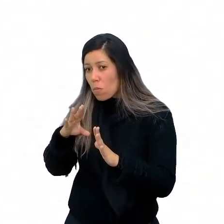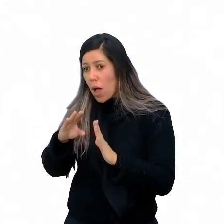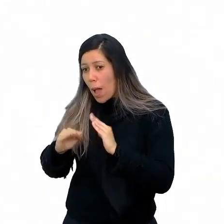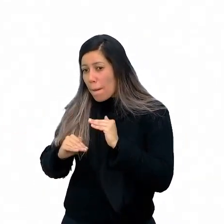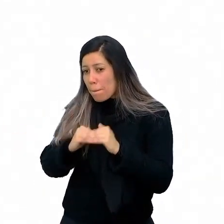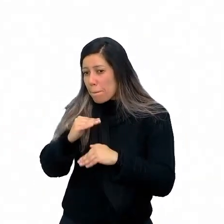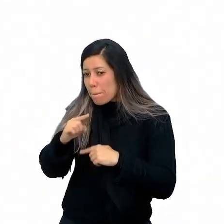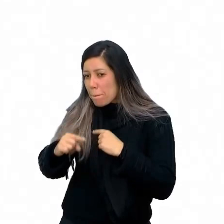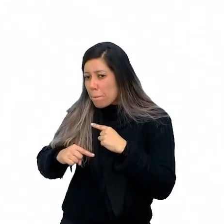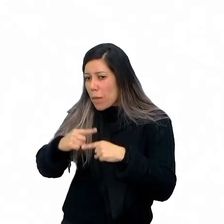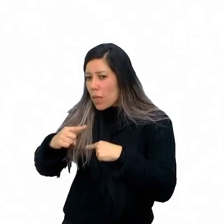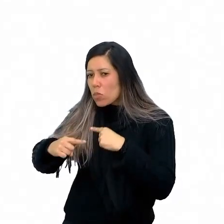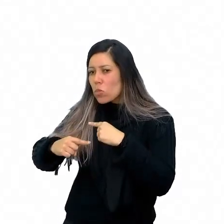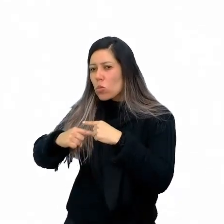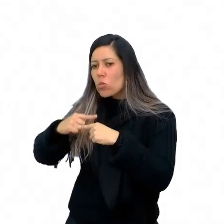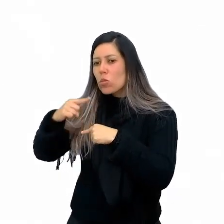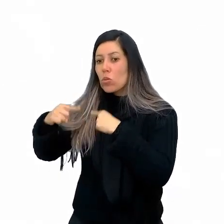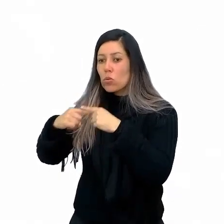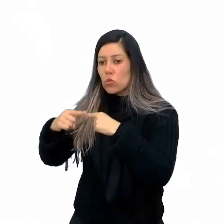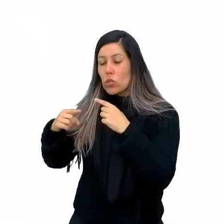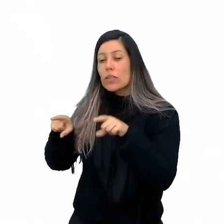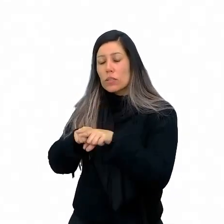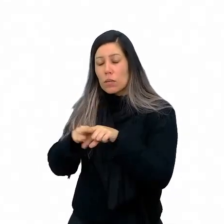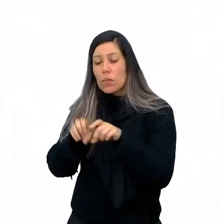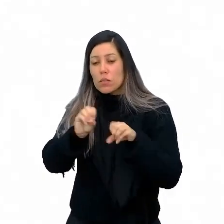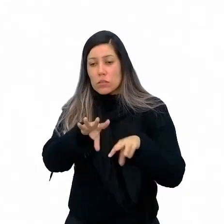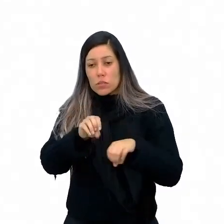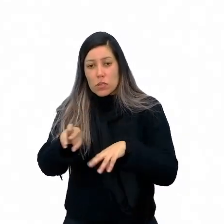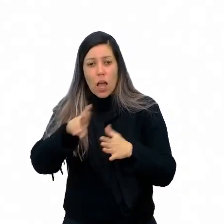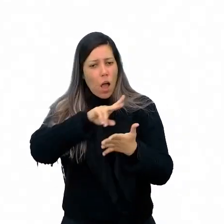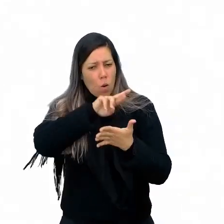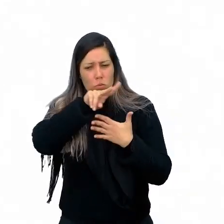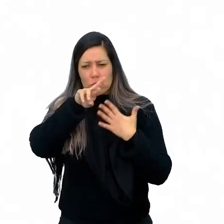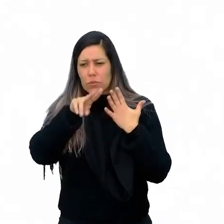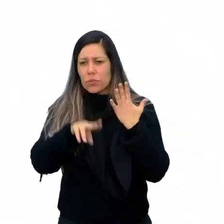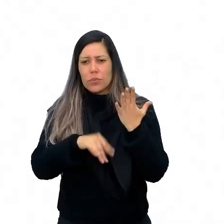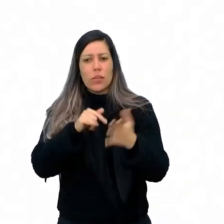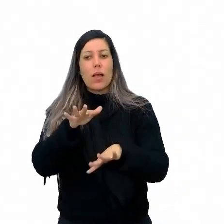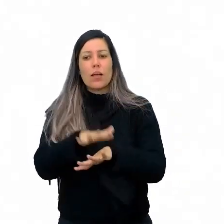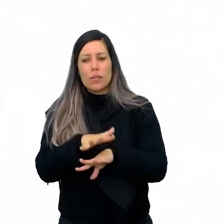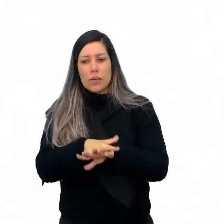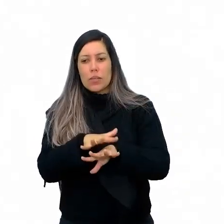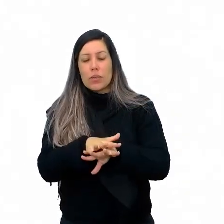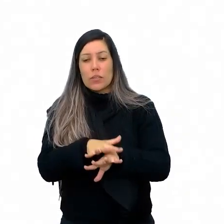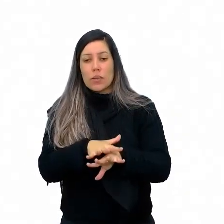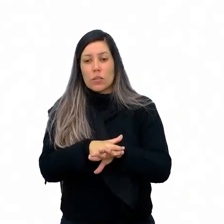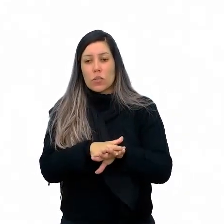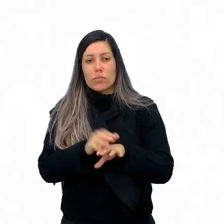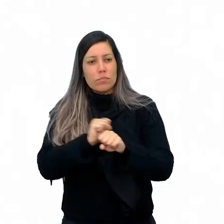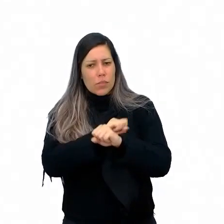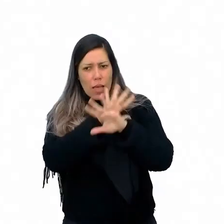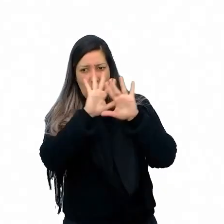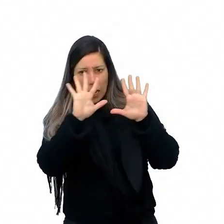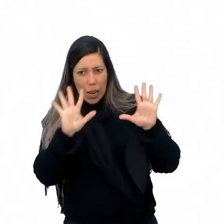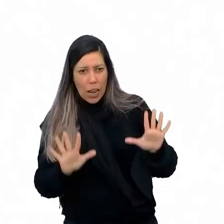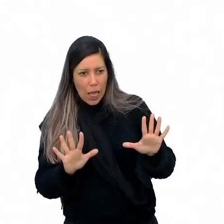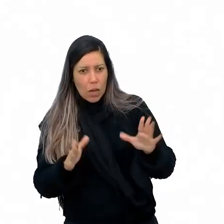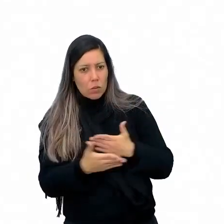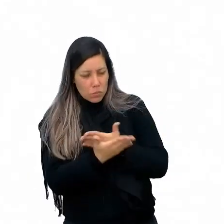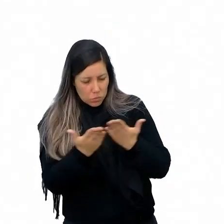eu poder ensinar outras coisas da matemática, tá certo? Acho que isso está claro já para todos